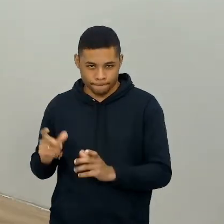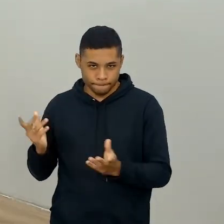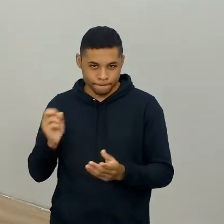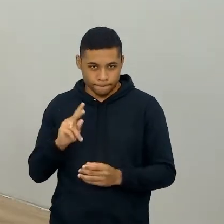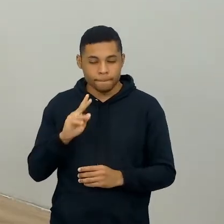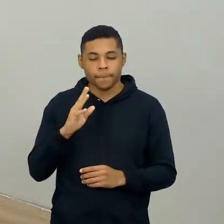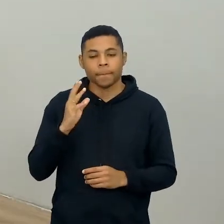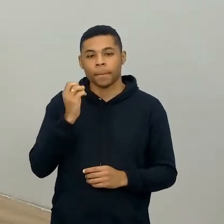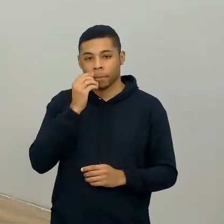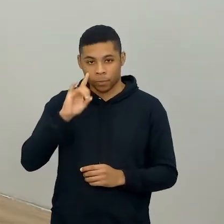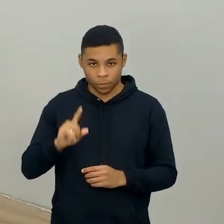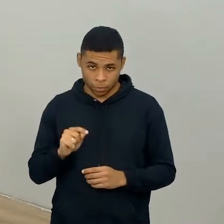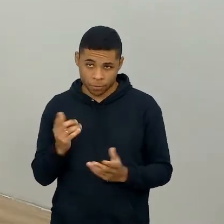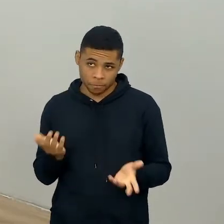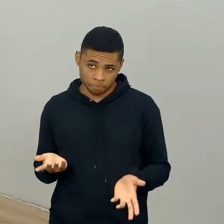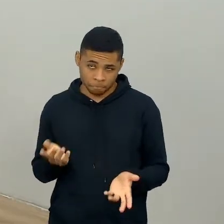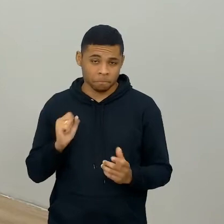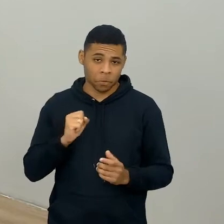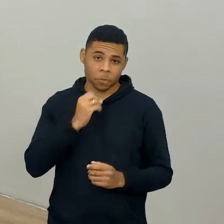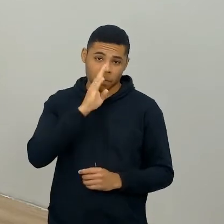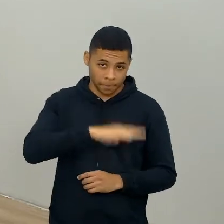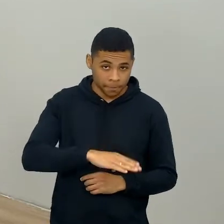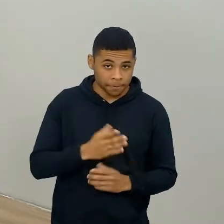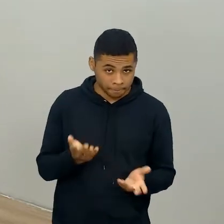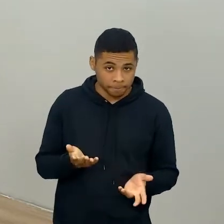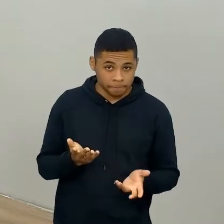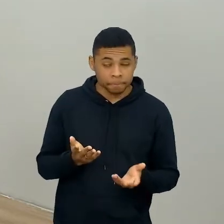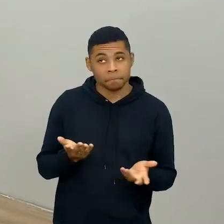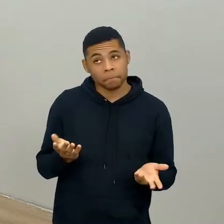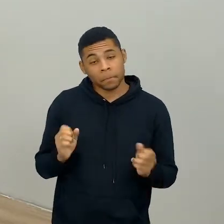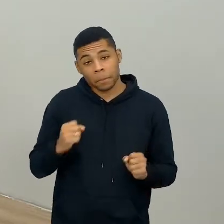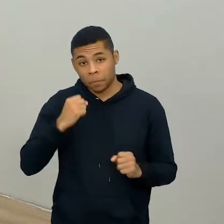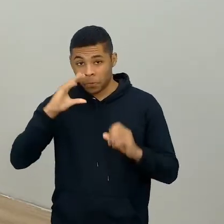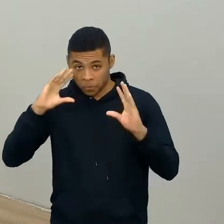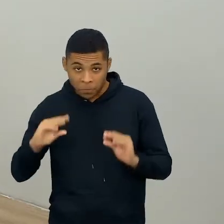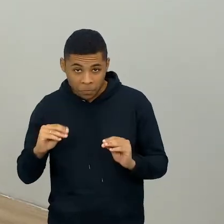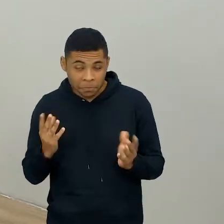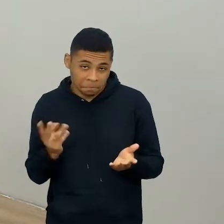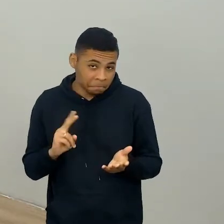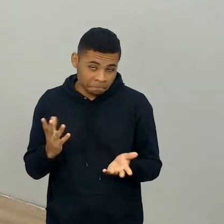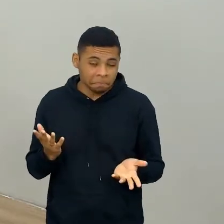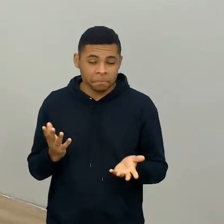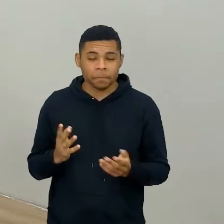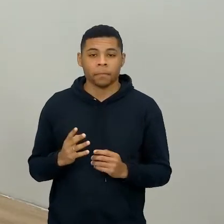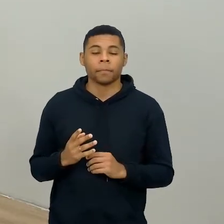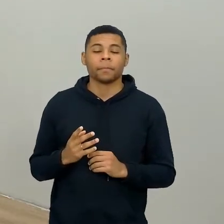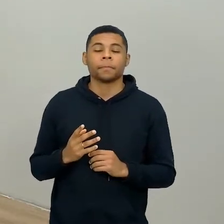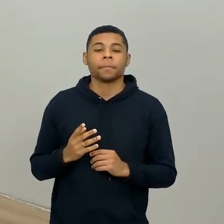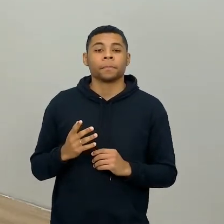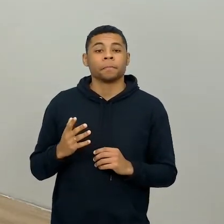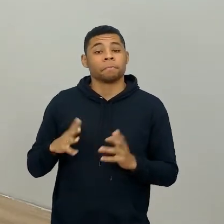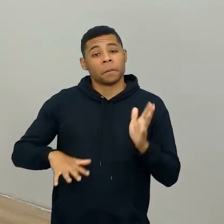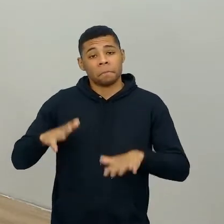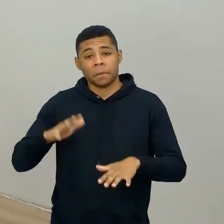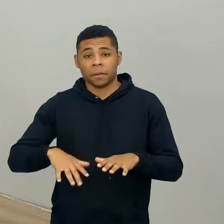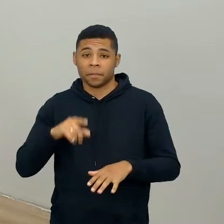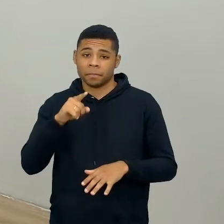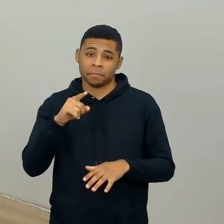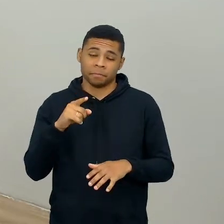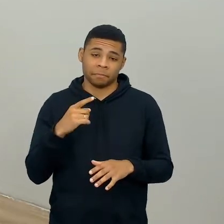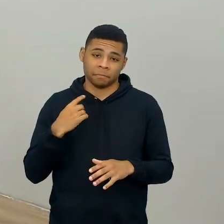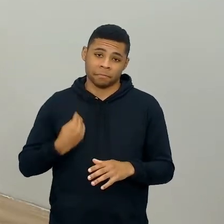um bom dia, pode ser uma boa tarde, pode ser uma boa noite. Aqui independe do horário onde a